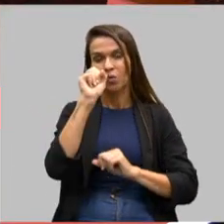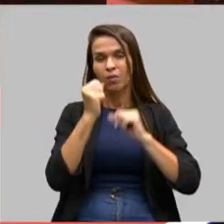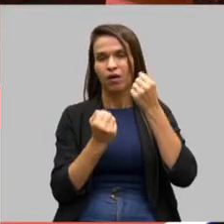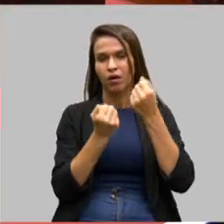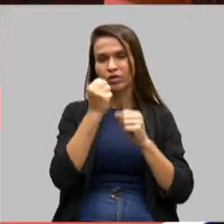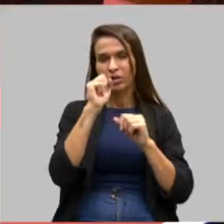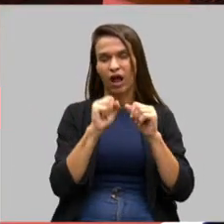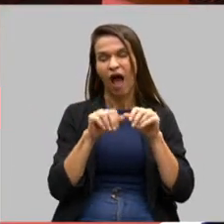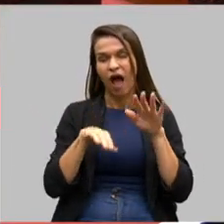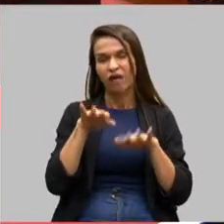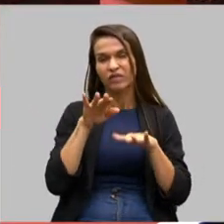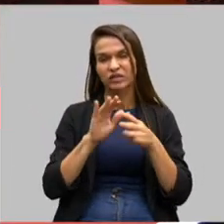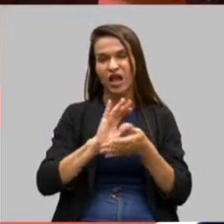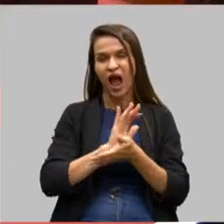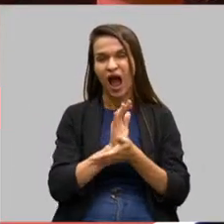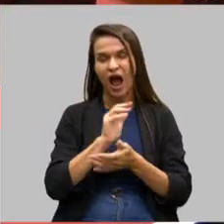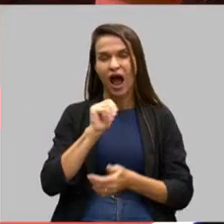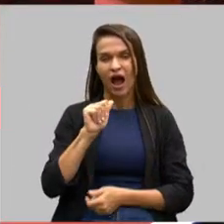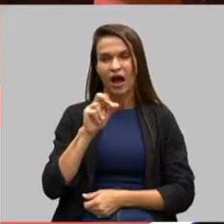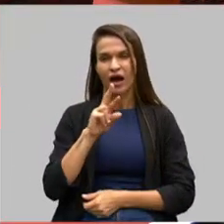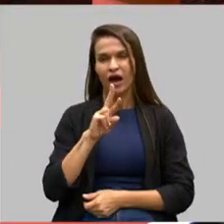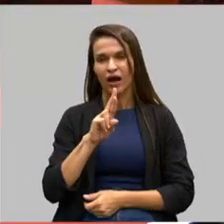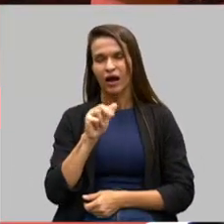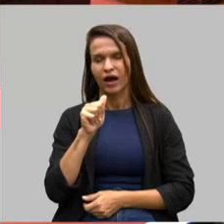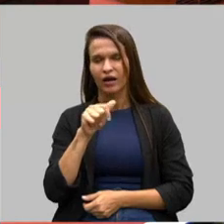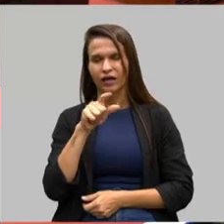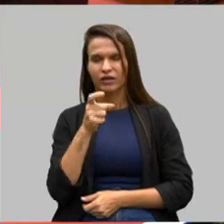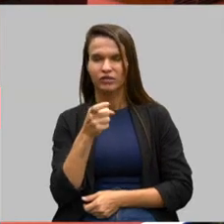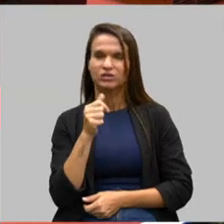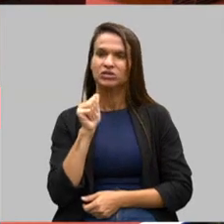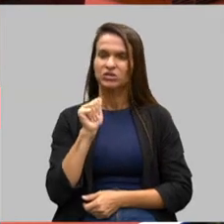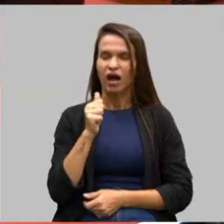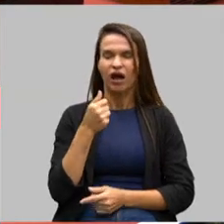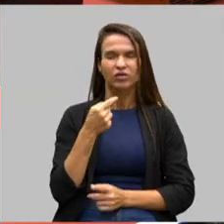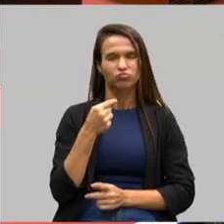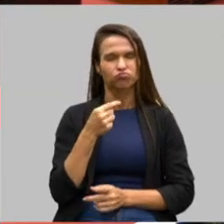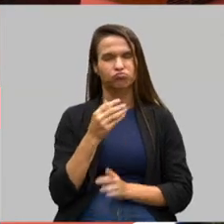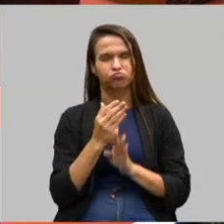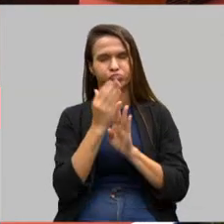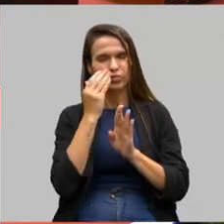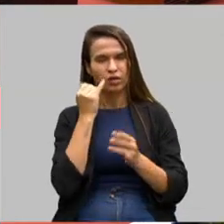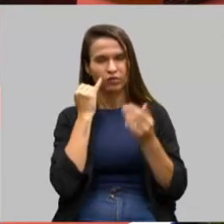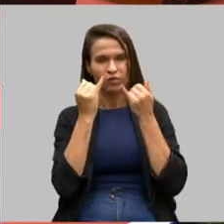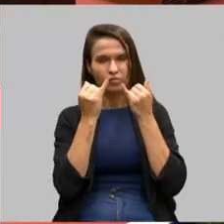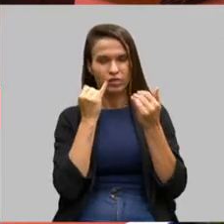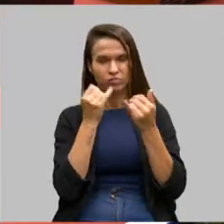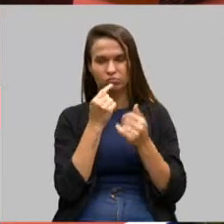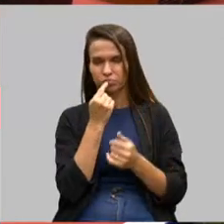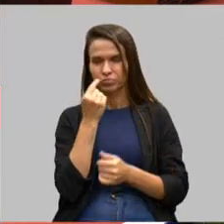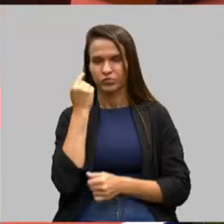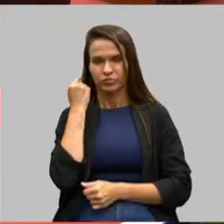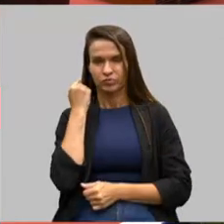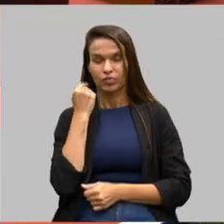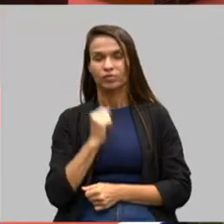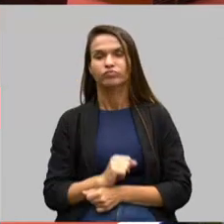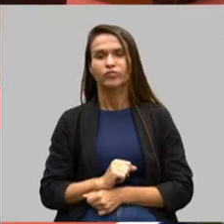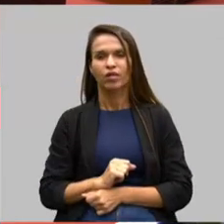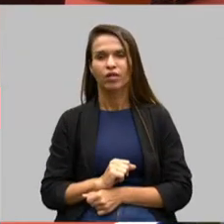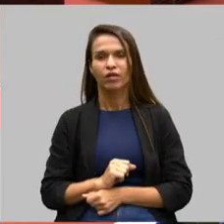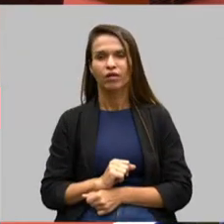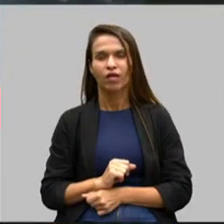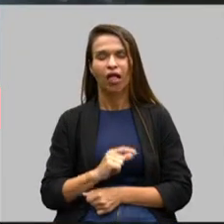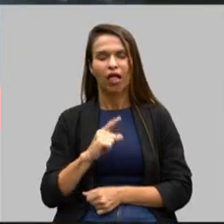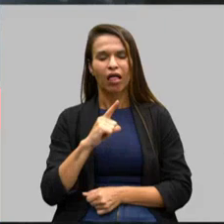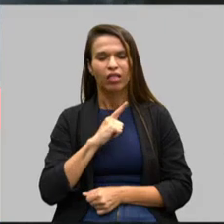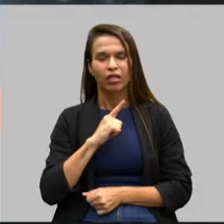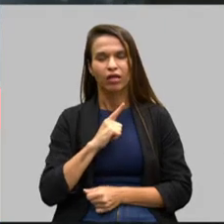Araxá, talvez, fiquei sabendo aí há poucos dias dessa possibilidade. E o que vai deixar realmente para o Vale? Sem